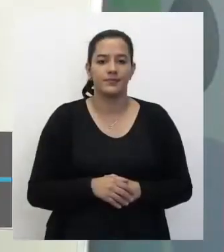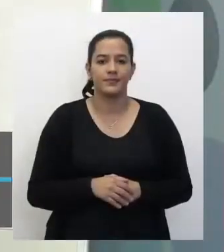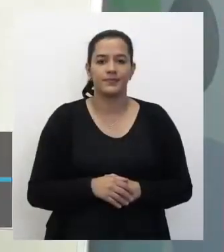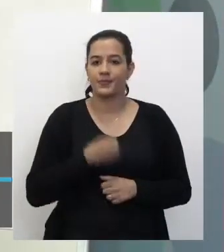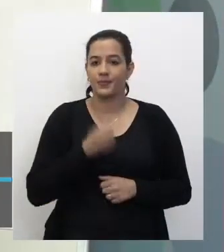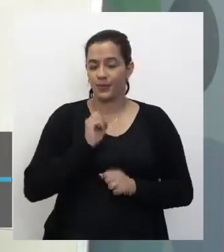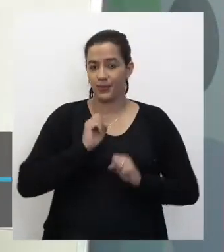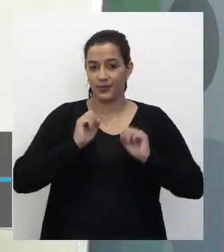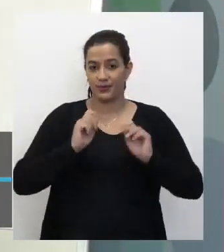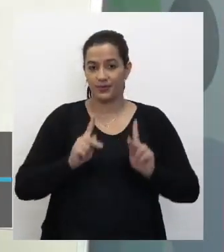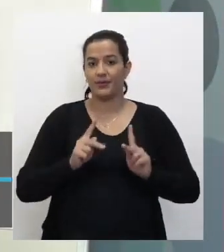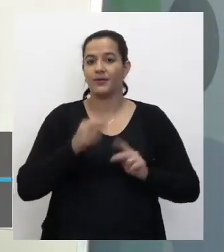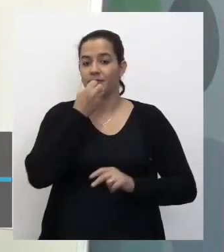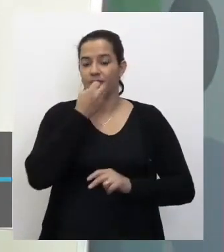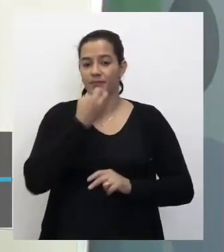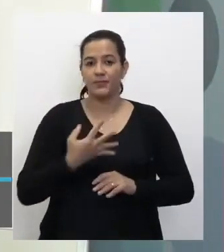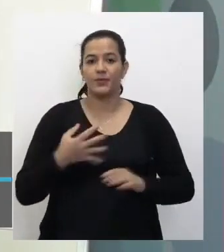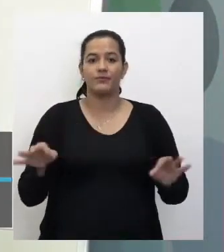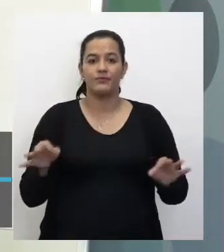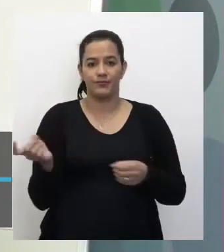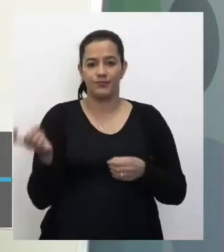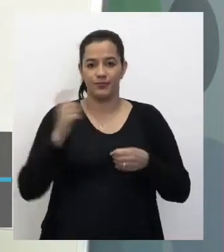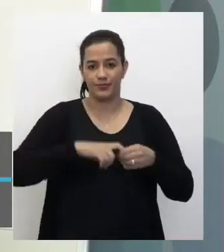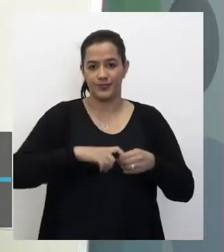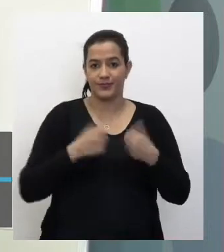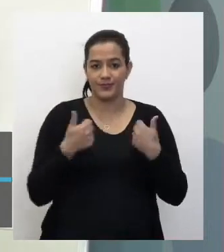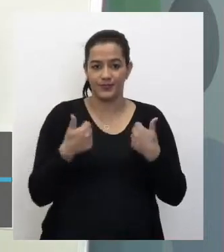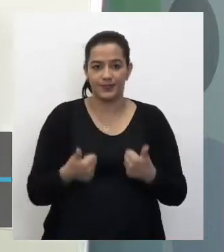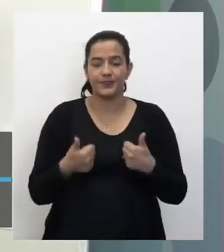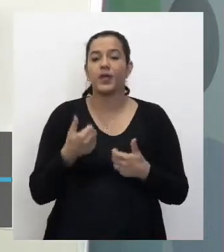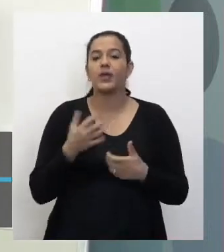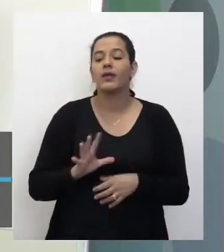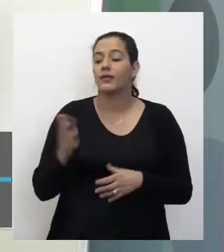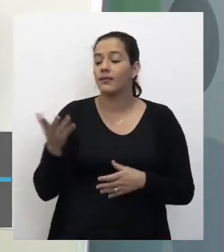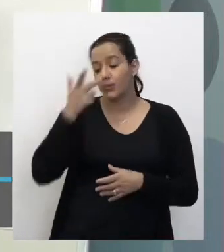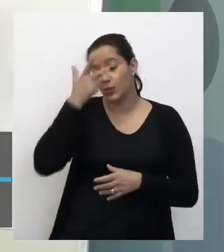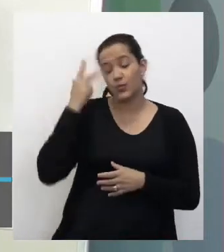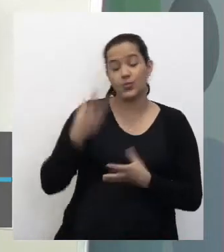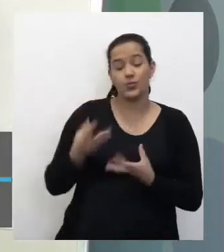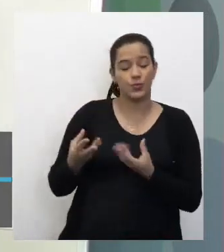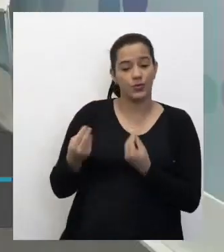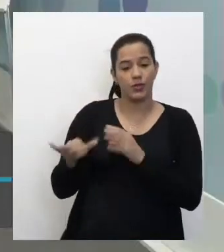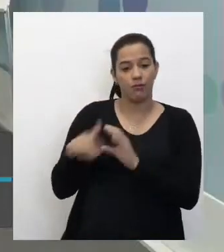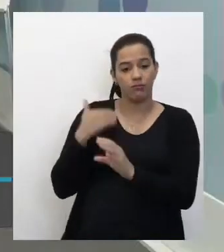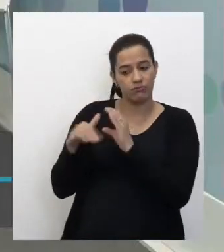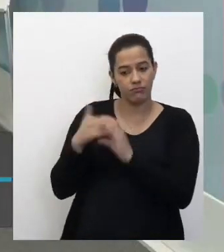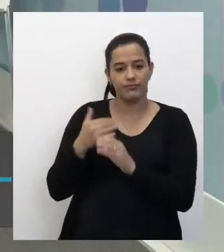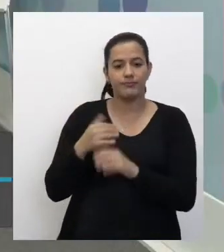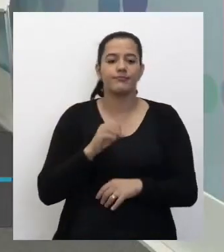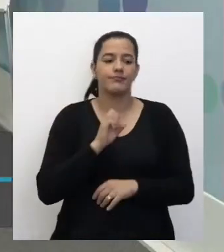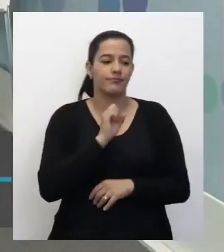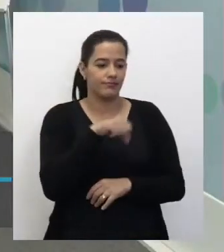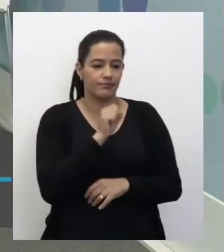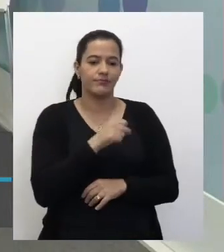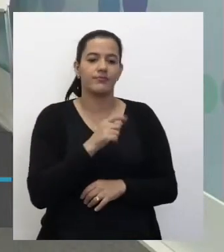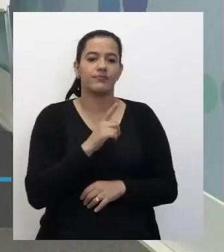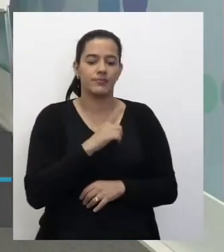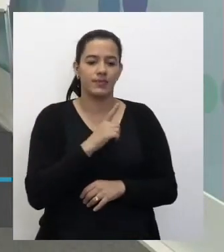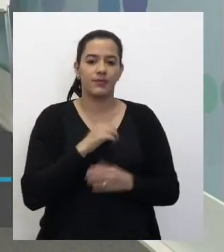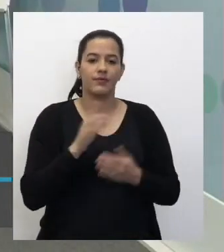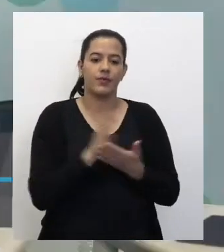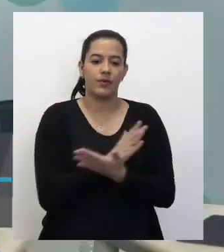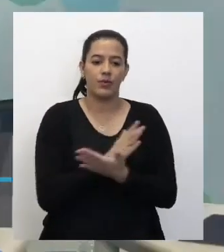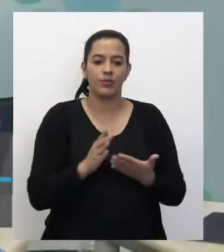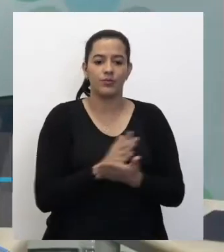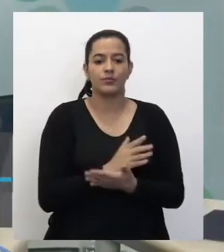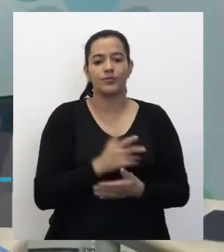Ok, we are back. Estamos de volta, Ed. Como é que foi lá? Muita gente escreveu palavras cognatas? Sim, a maioria preferiu aqui product, mandou